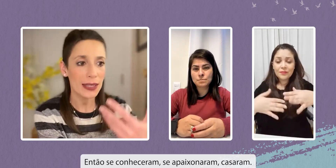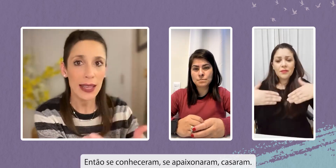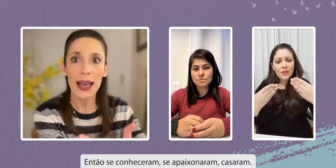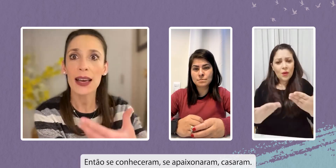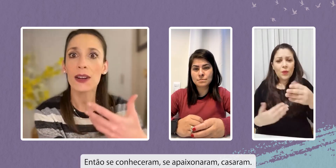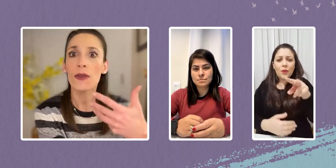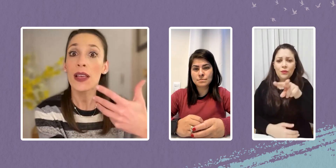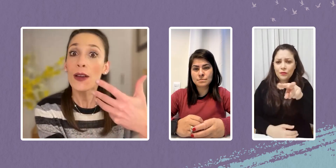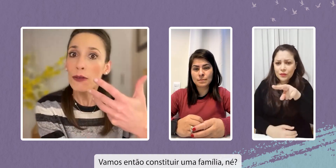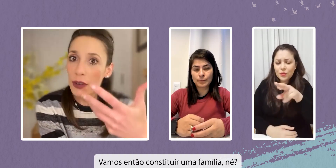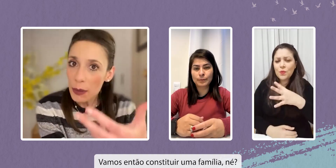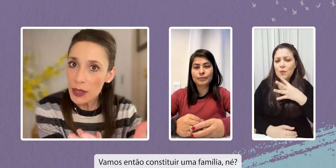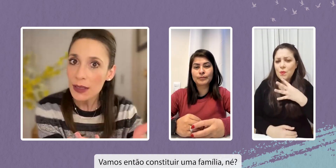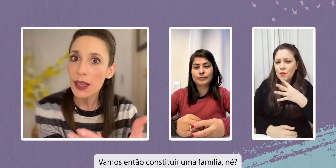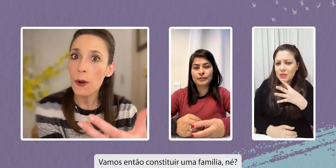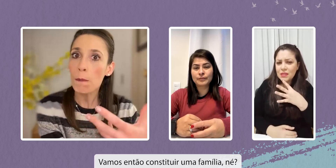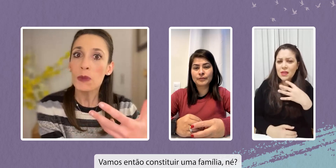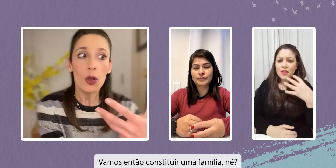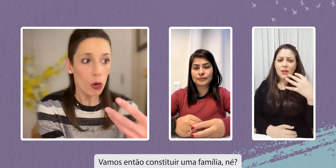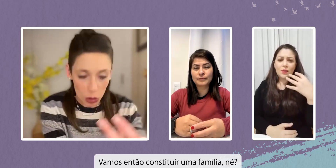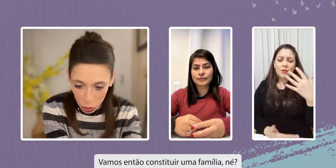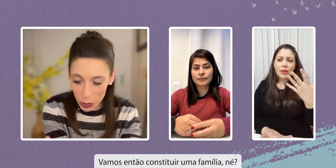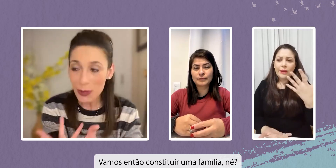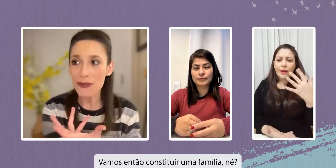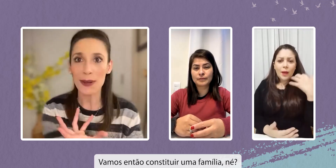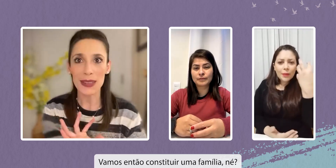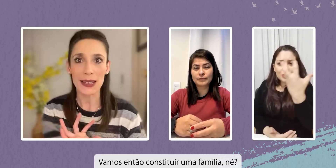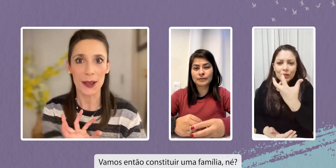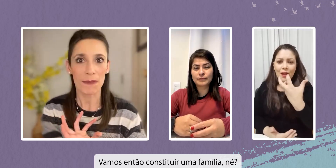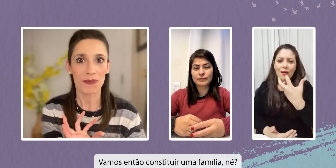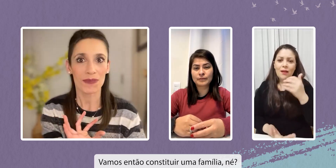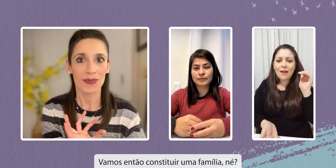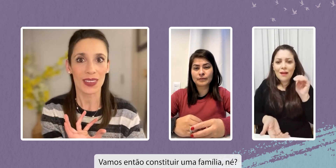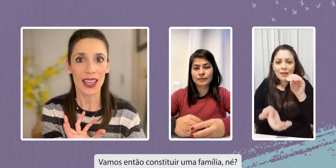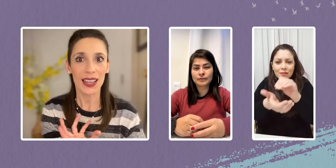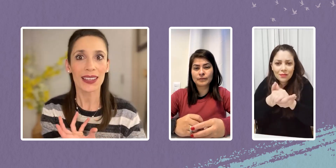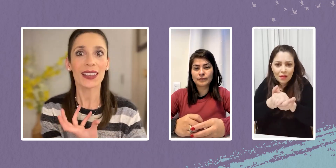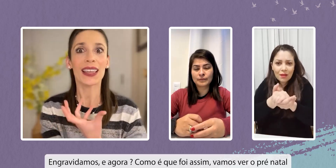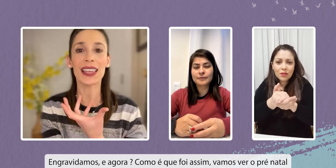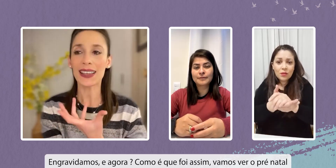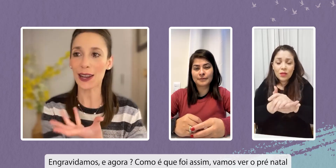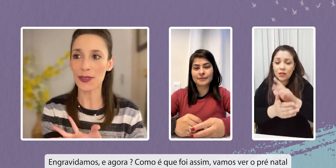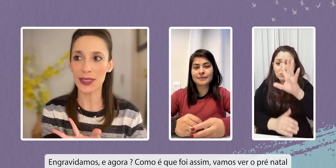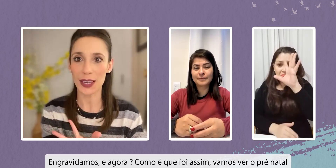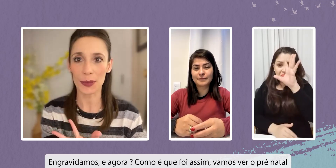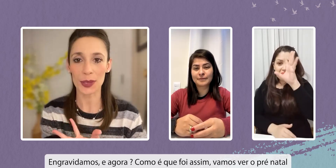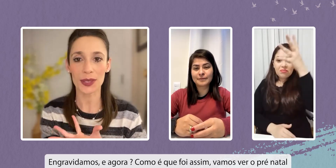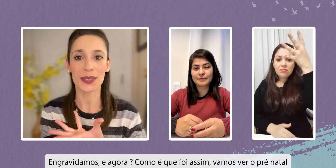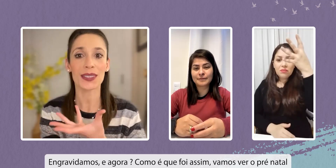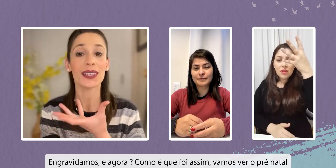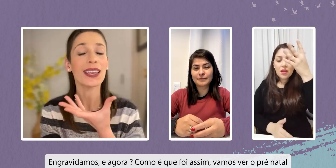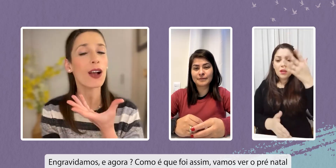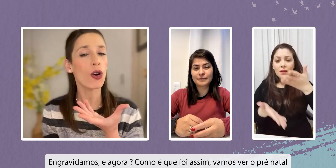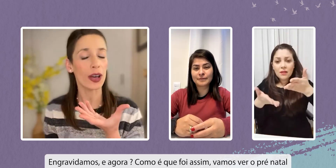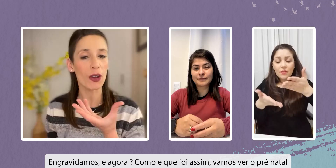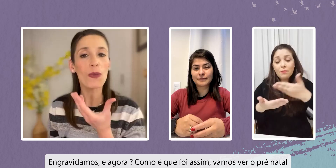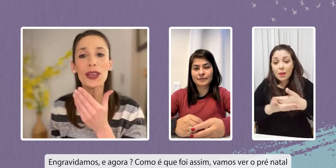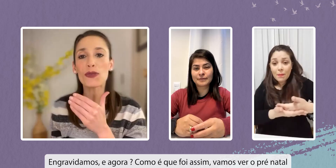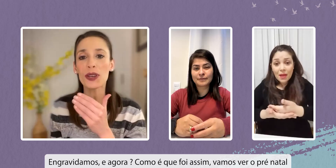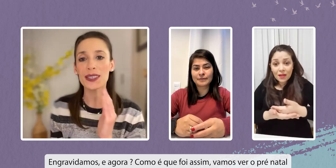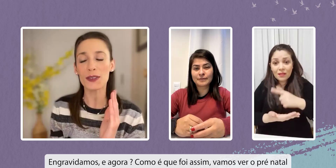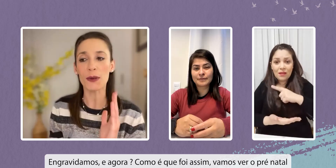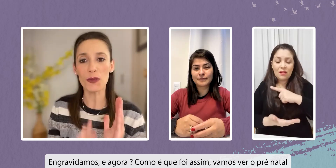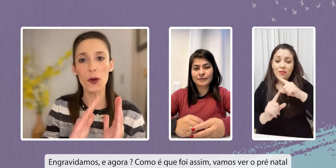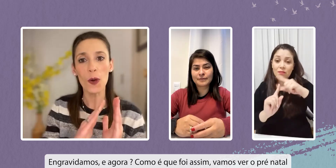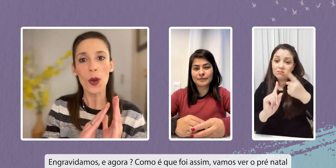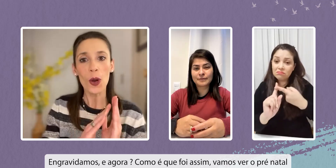apaixonaram, casaram. Vamos então constituir uma família, né? Engravidamos. E agora, como é que